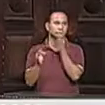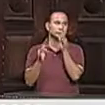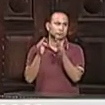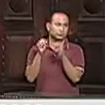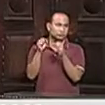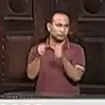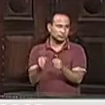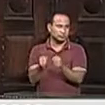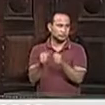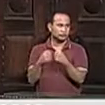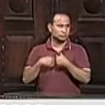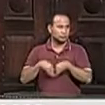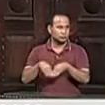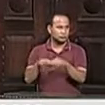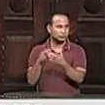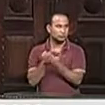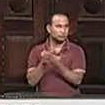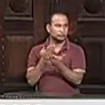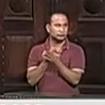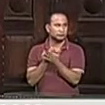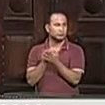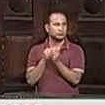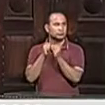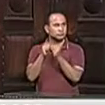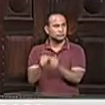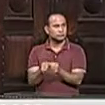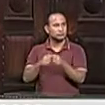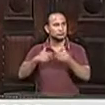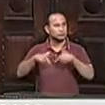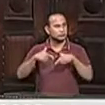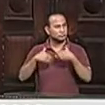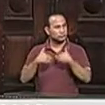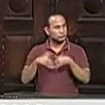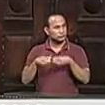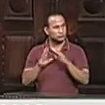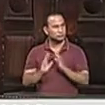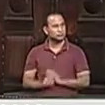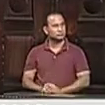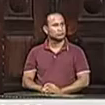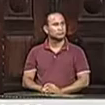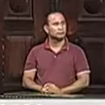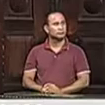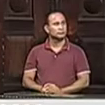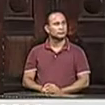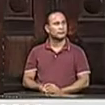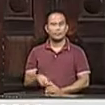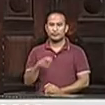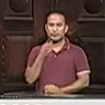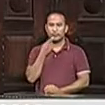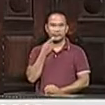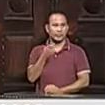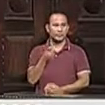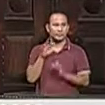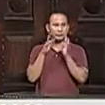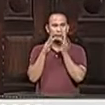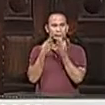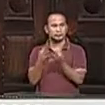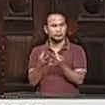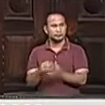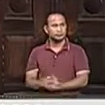se manter estudando, podendo se manter trabalhando, podendo se manter próximos às suas